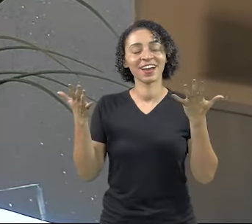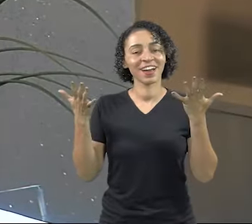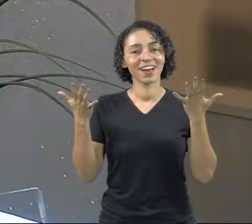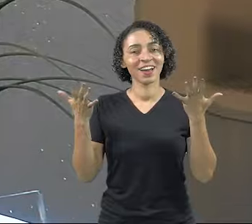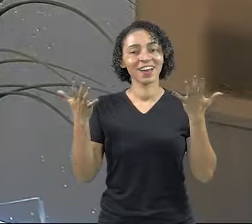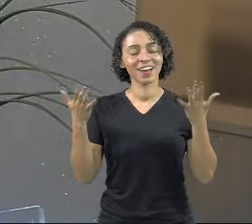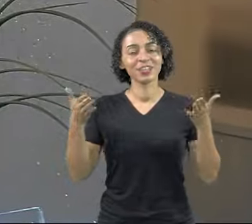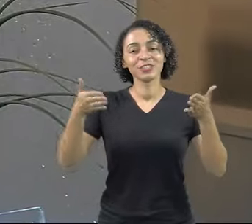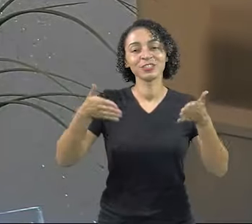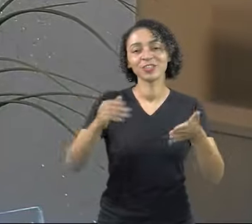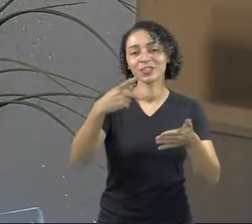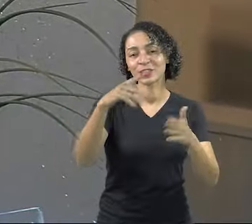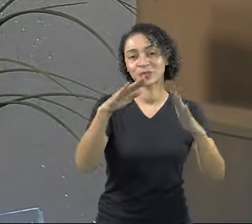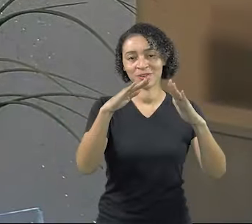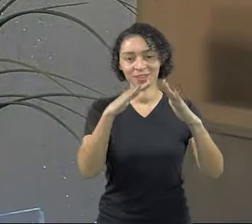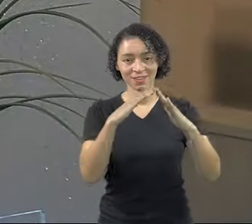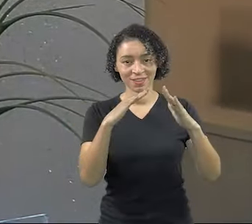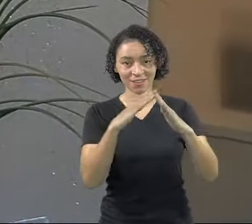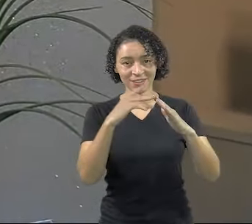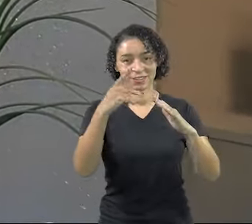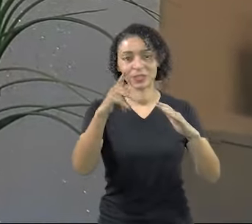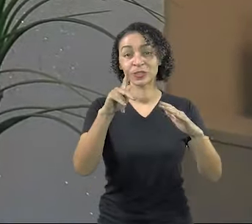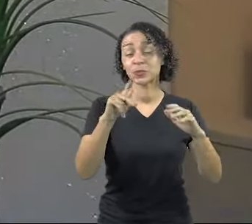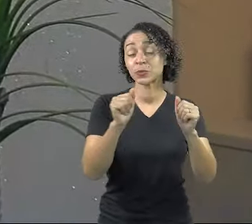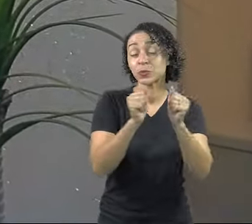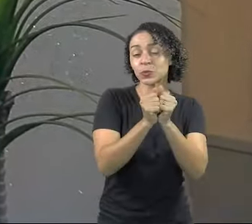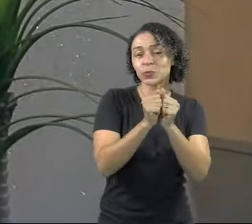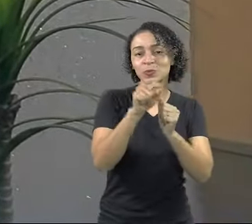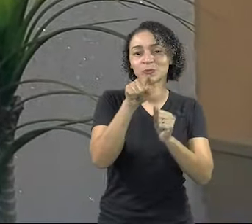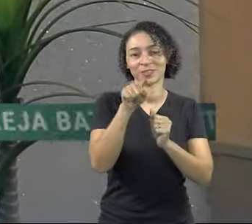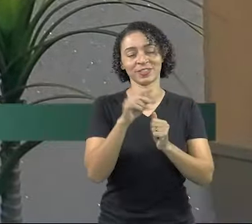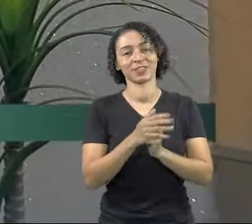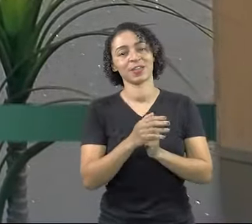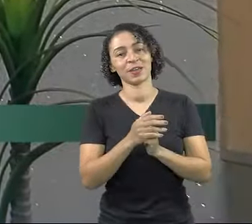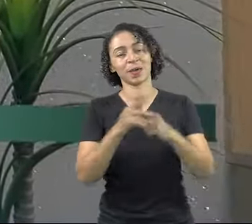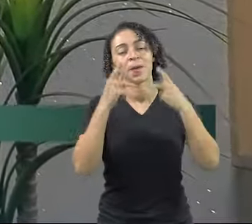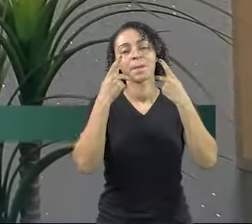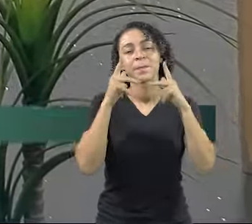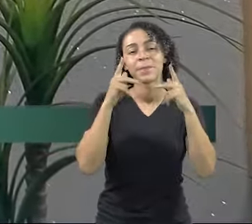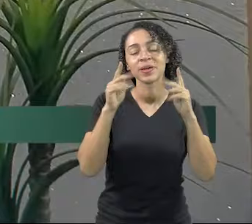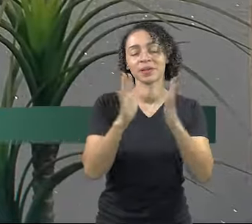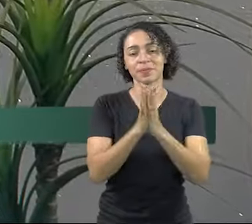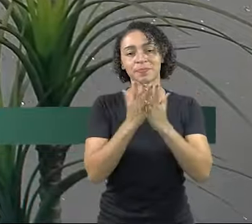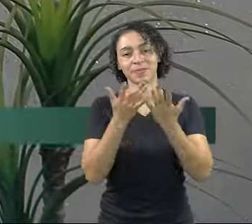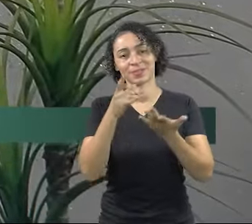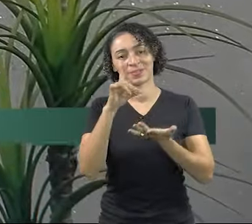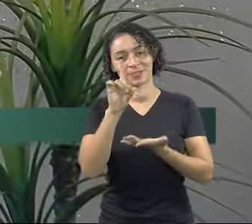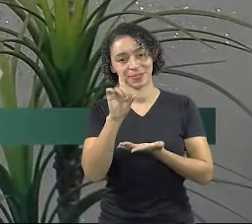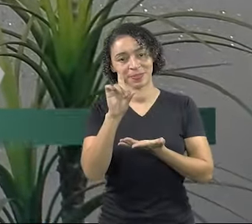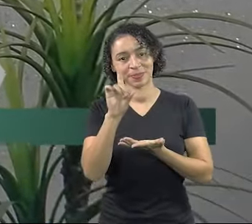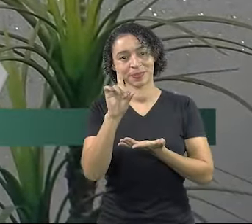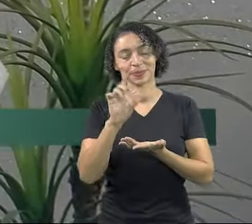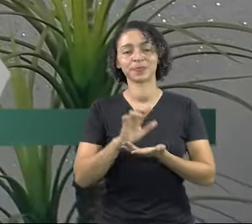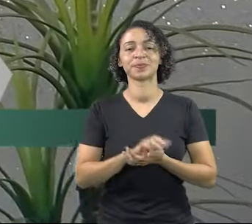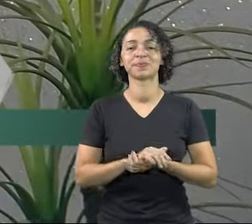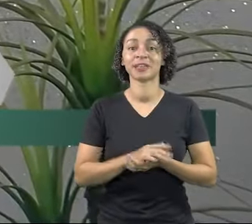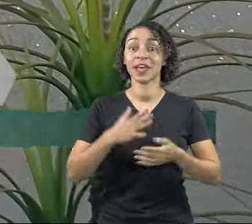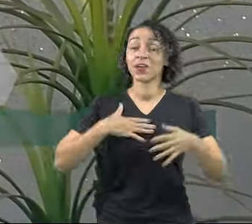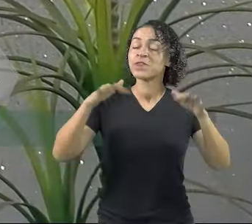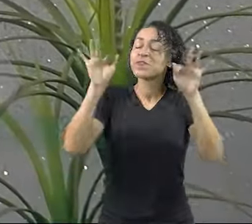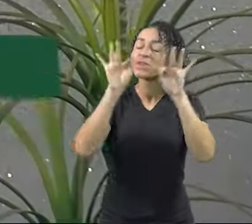que maravilha poder chegar em sua casa em sua presença hein para ministrar a palavra de